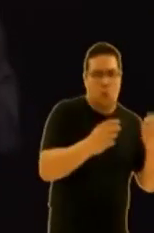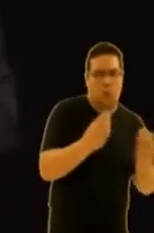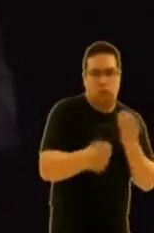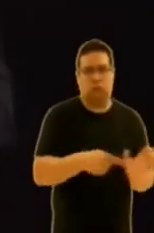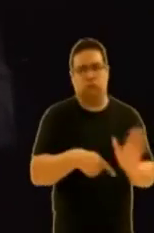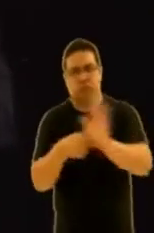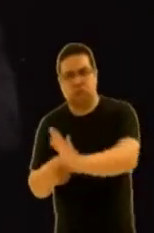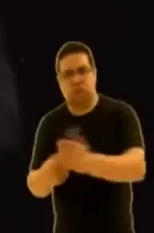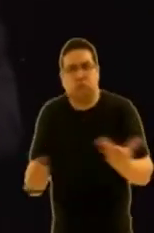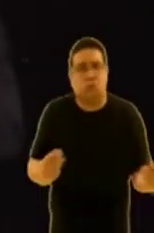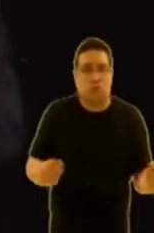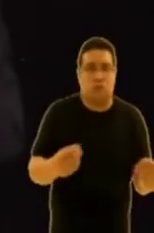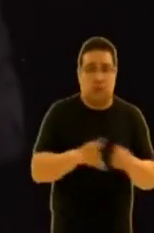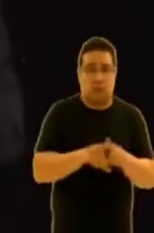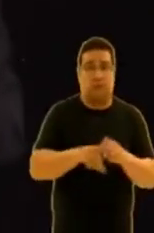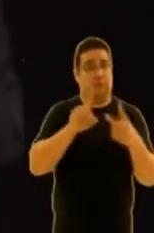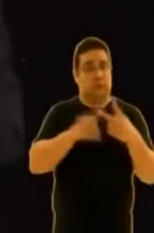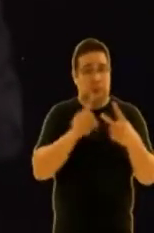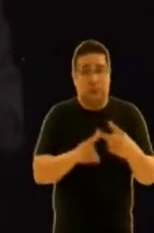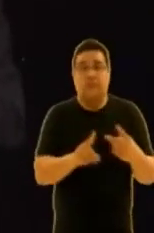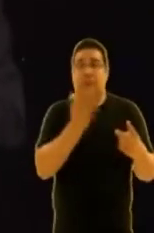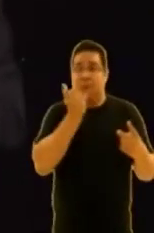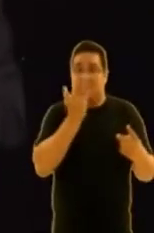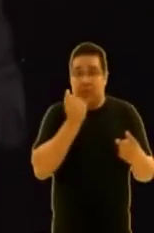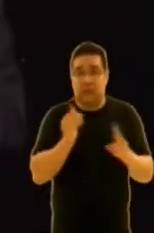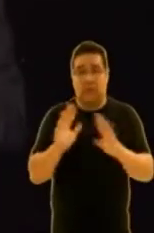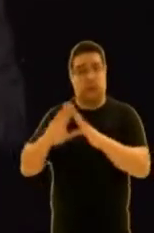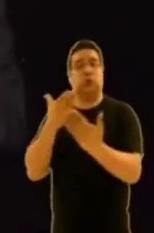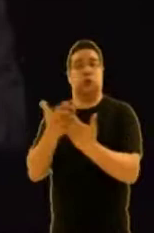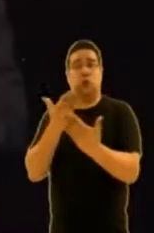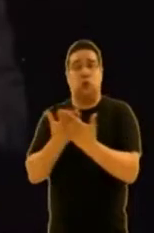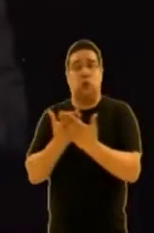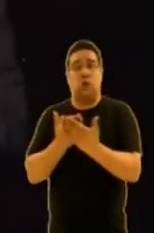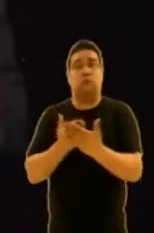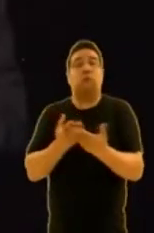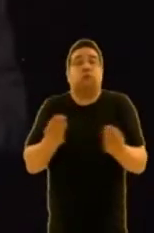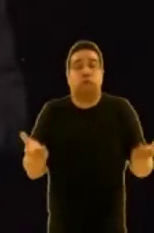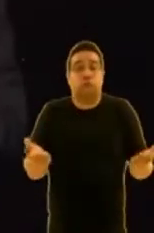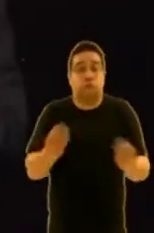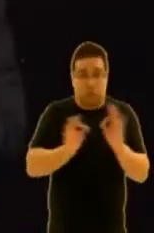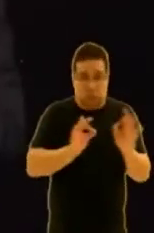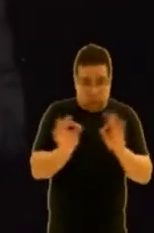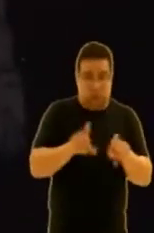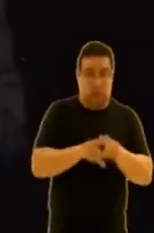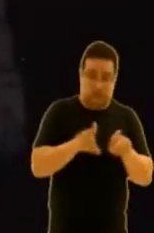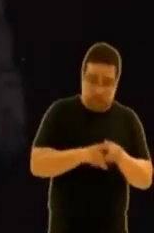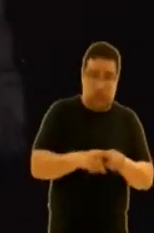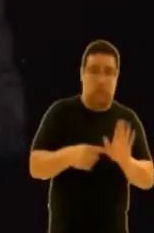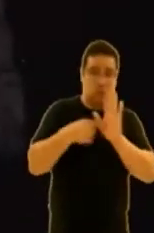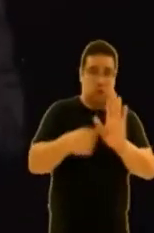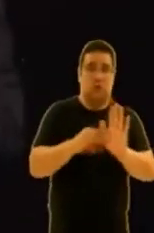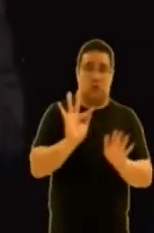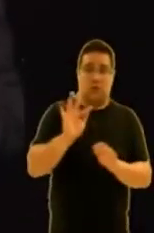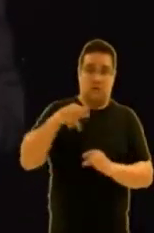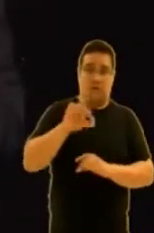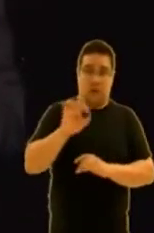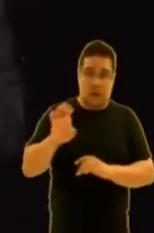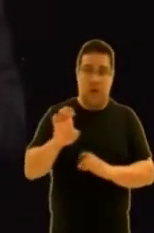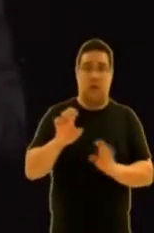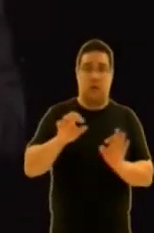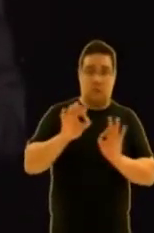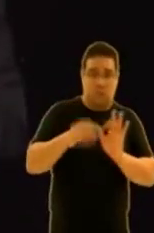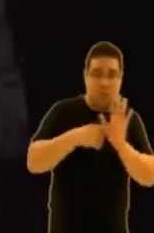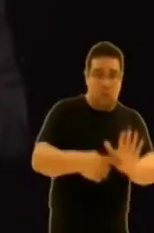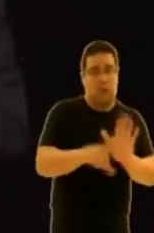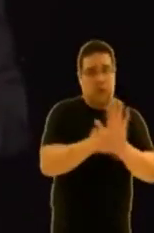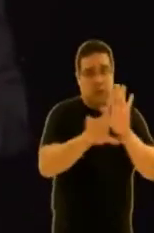O Programa Nacional da Alimentação Escolar, idem, é uma transferência legal que o